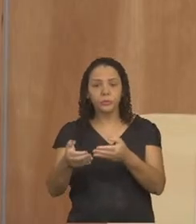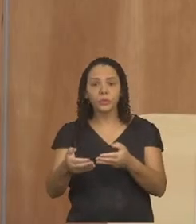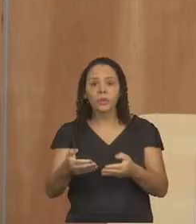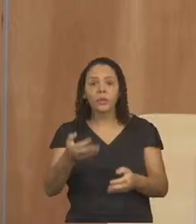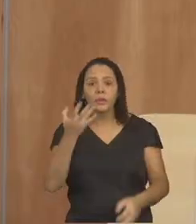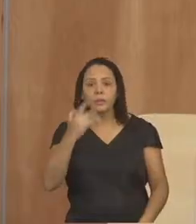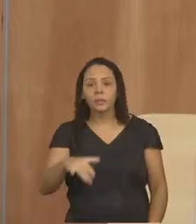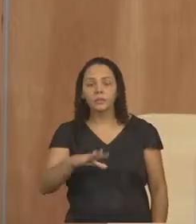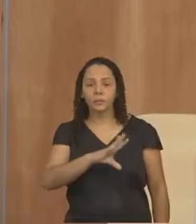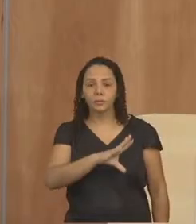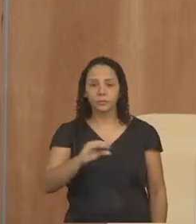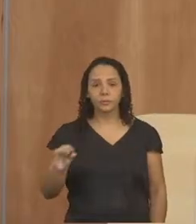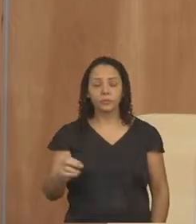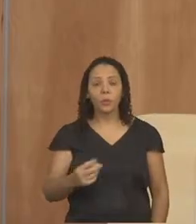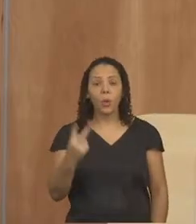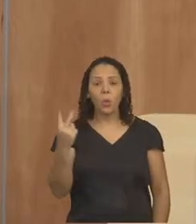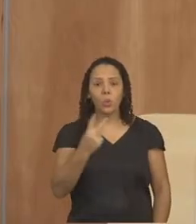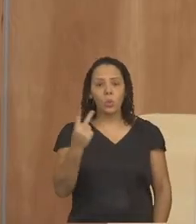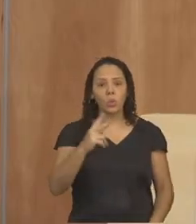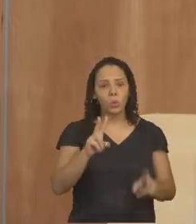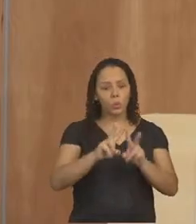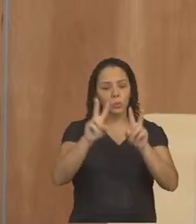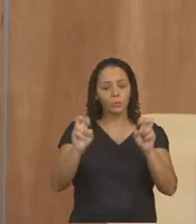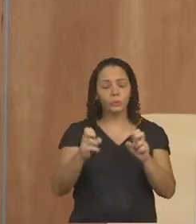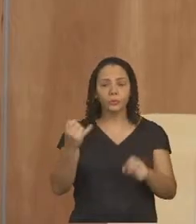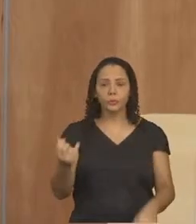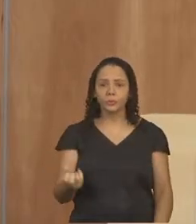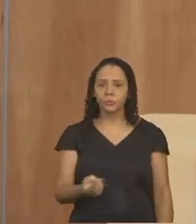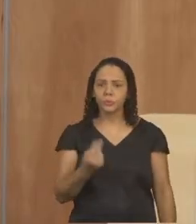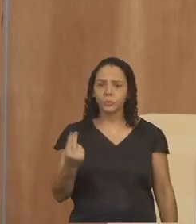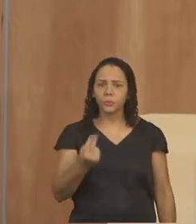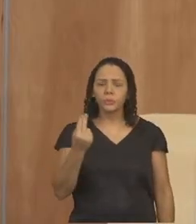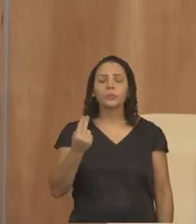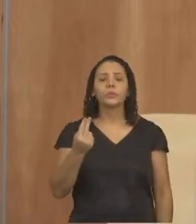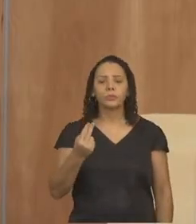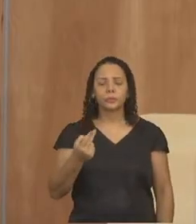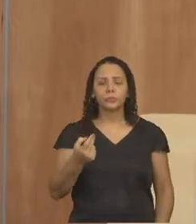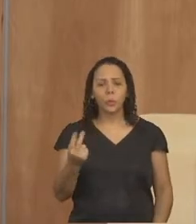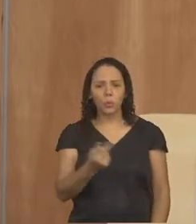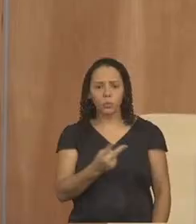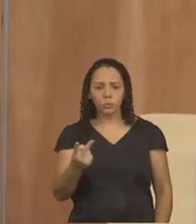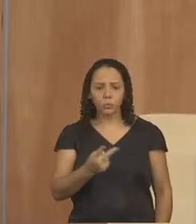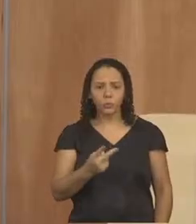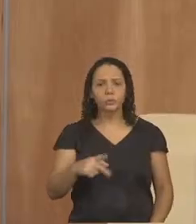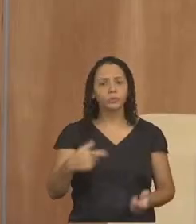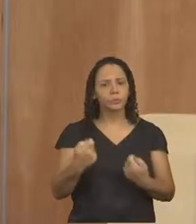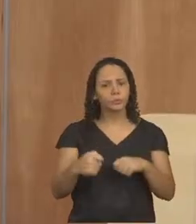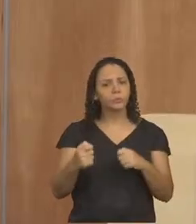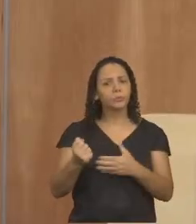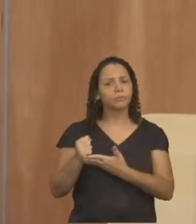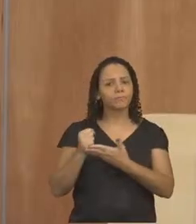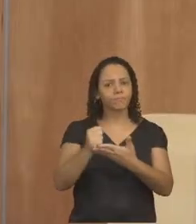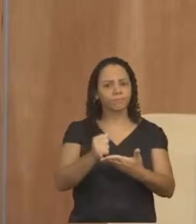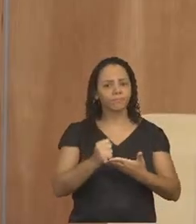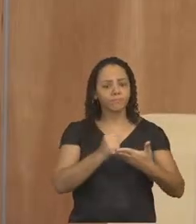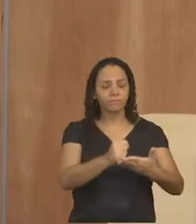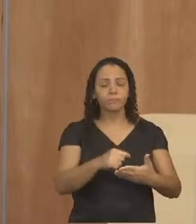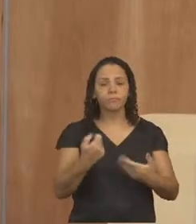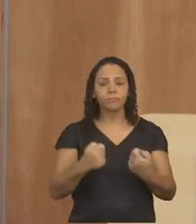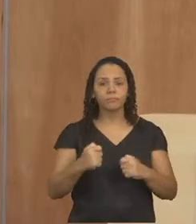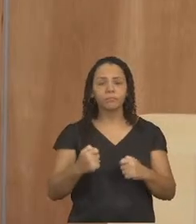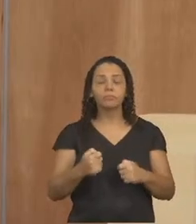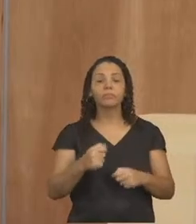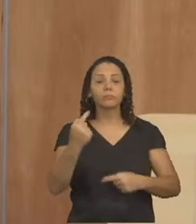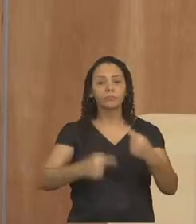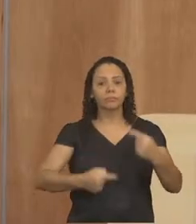2 populações que são vulneráveis, e aí é preciso ter recursos para desenvolver políticas públicas. Se você